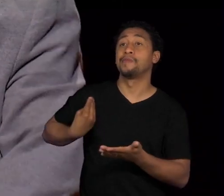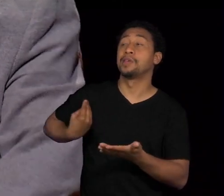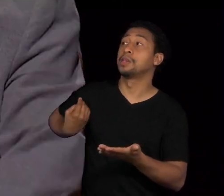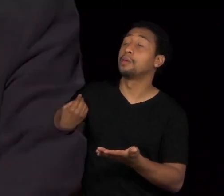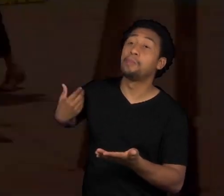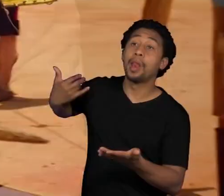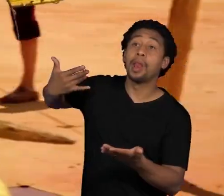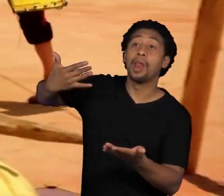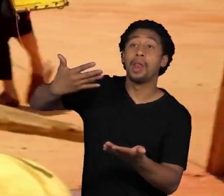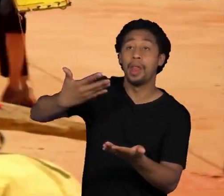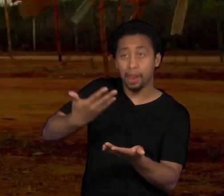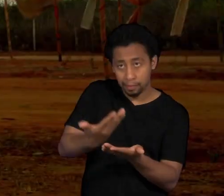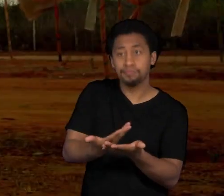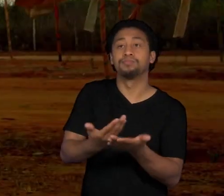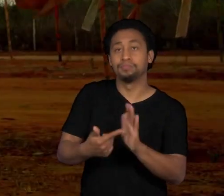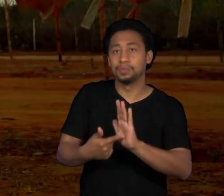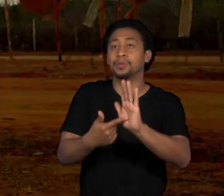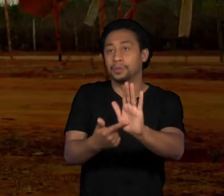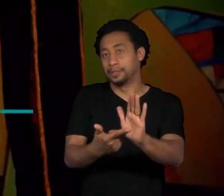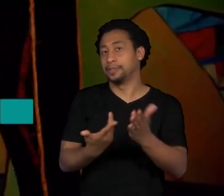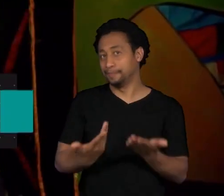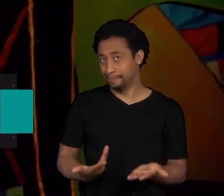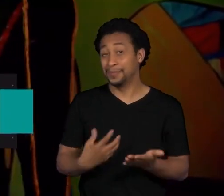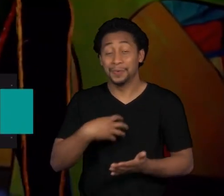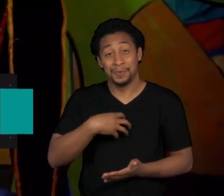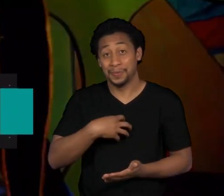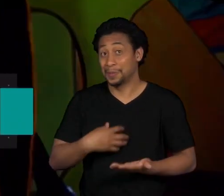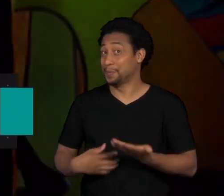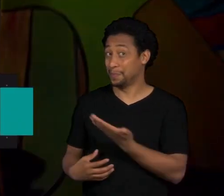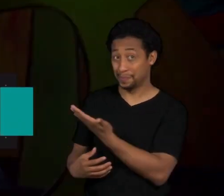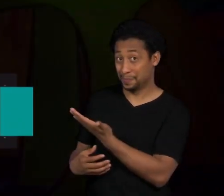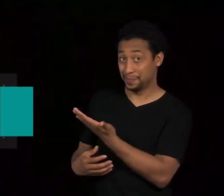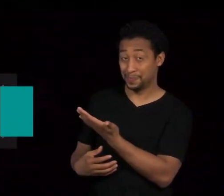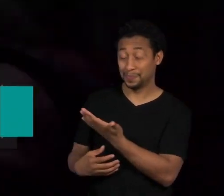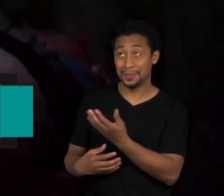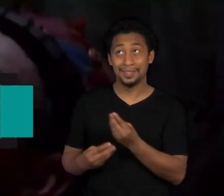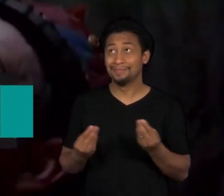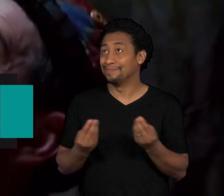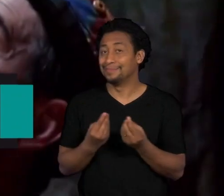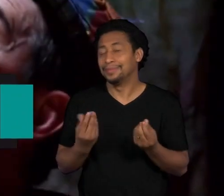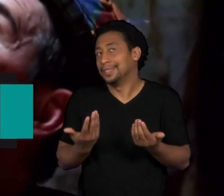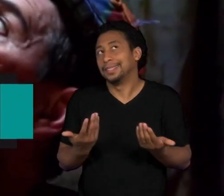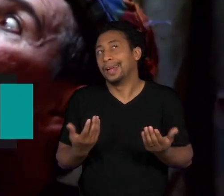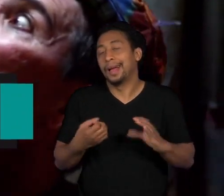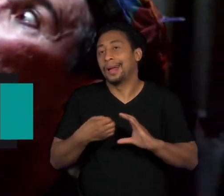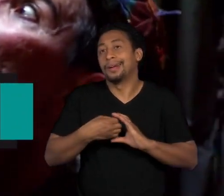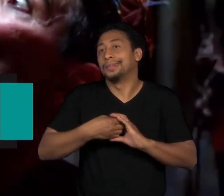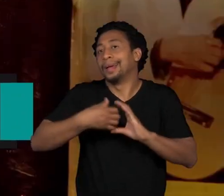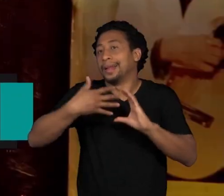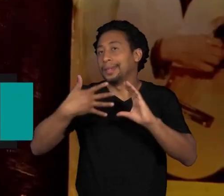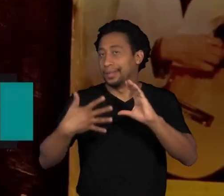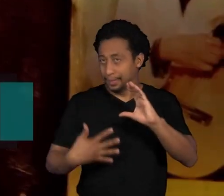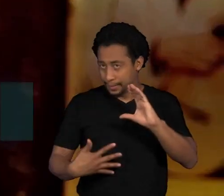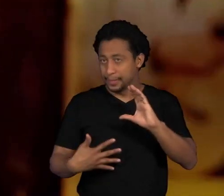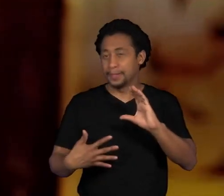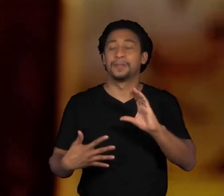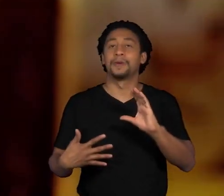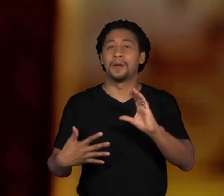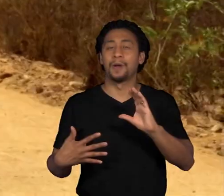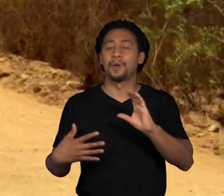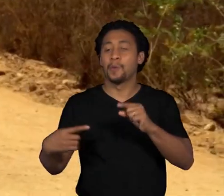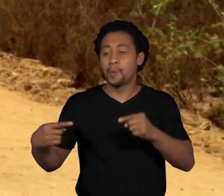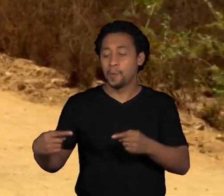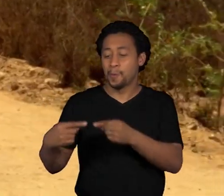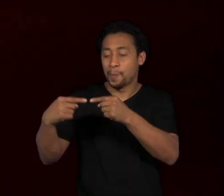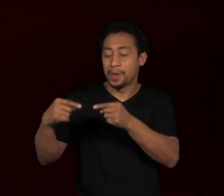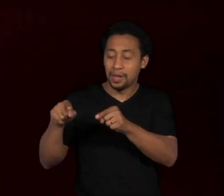mistura toda que trouxe assim um momento muito característico muito é característico da da época que é